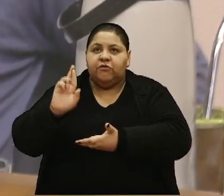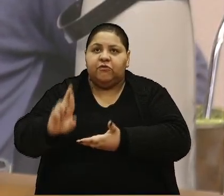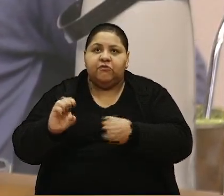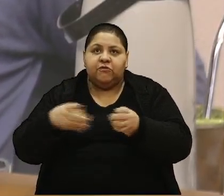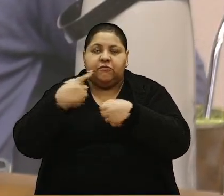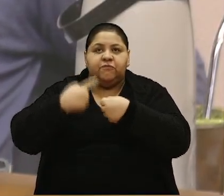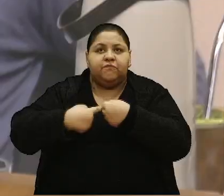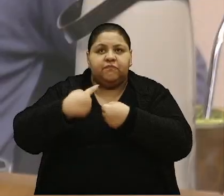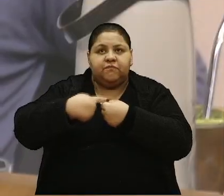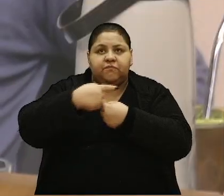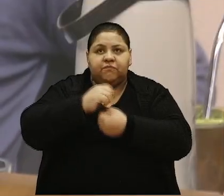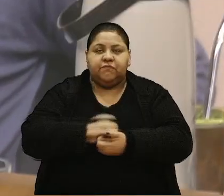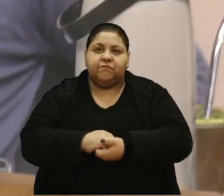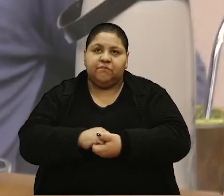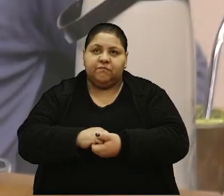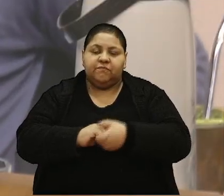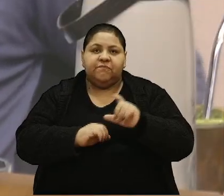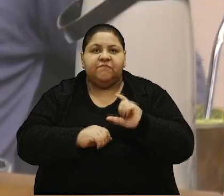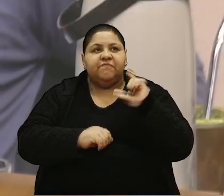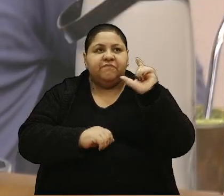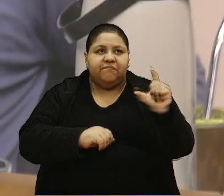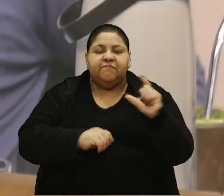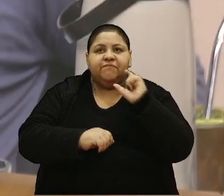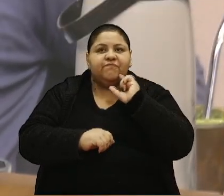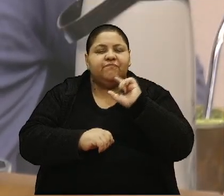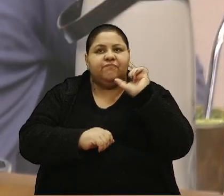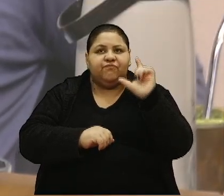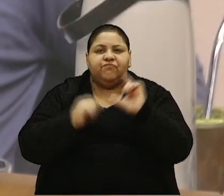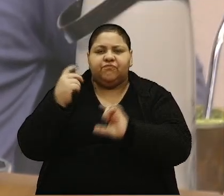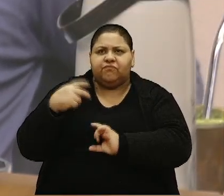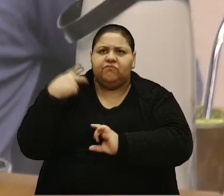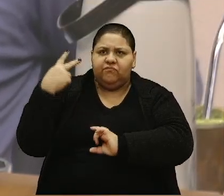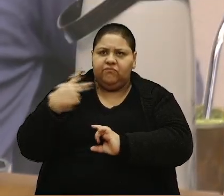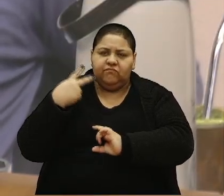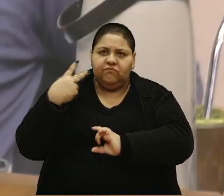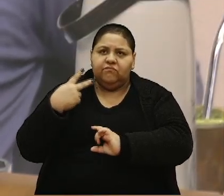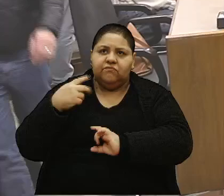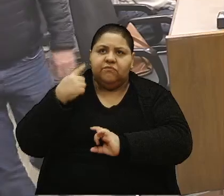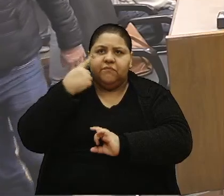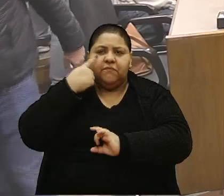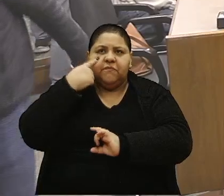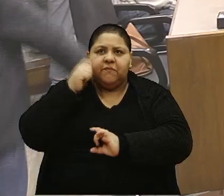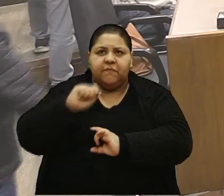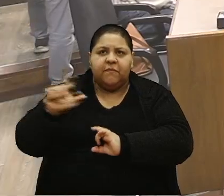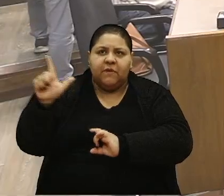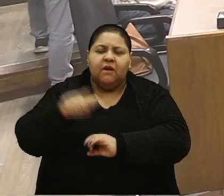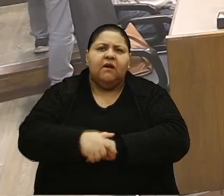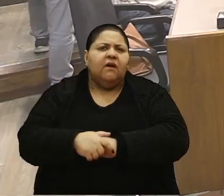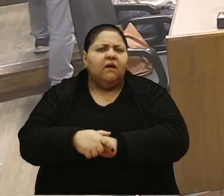da Uva. Com a palavra, vereador Mauro Martinelli.